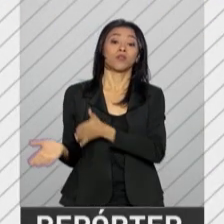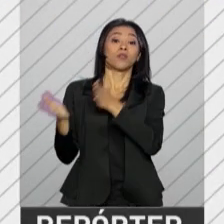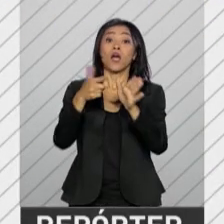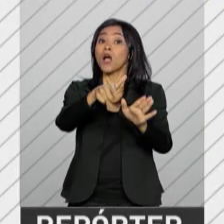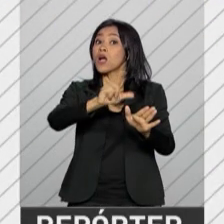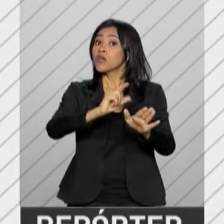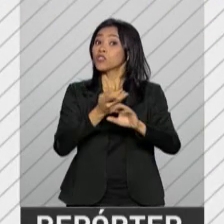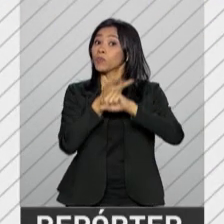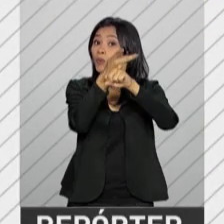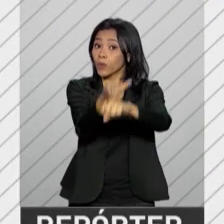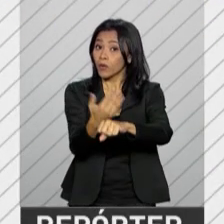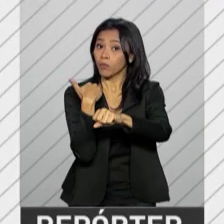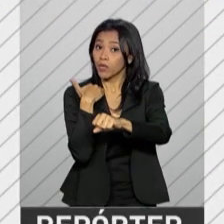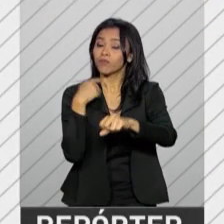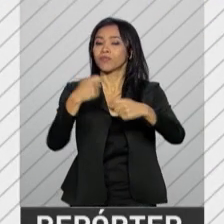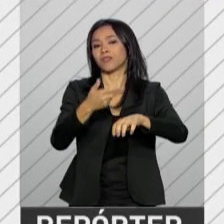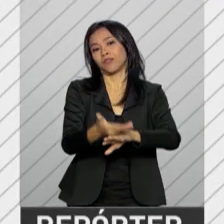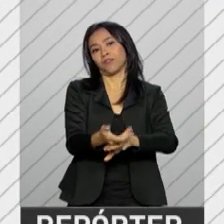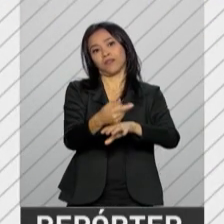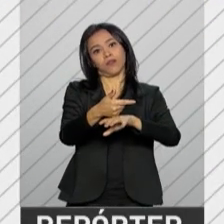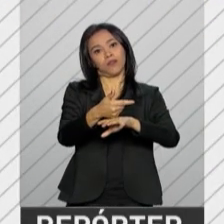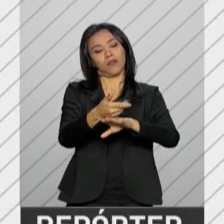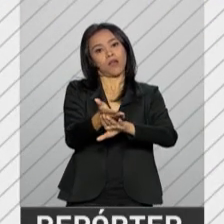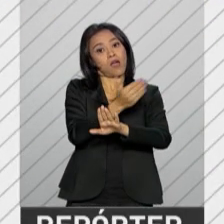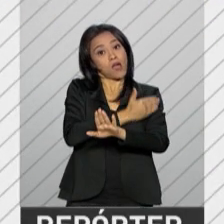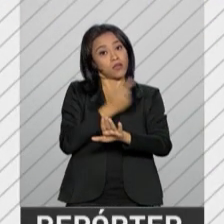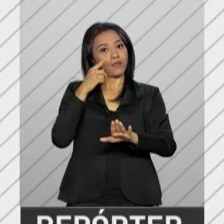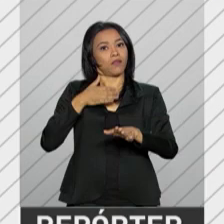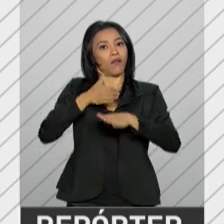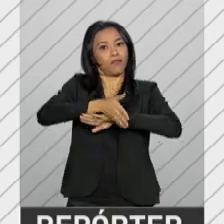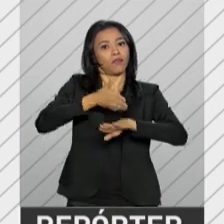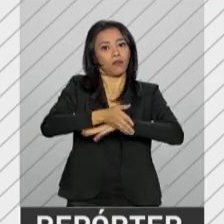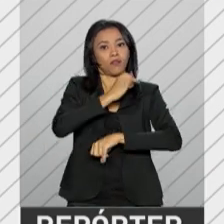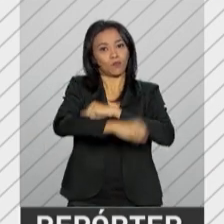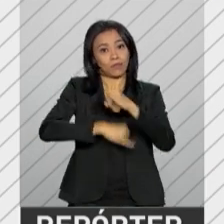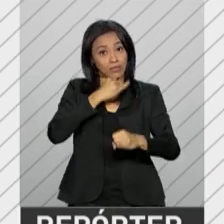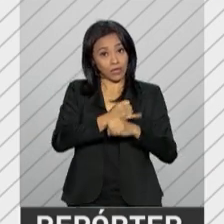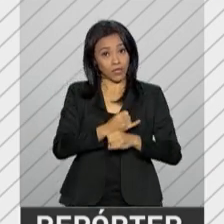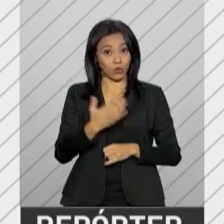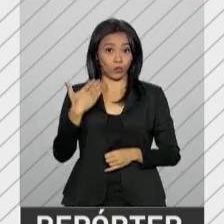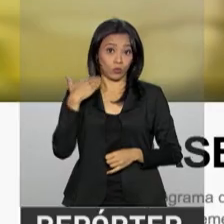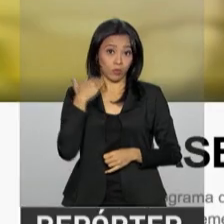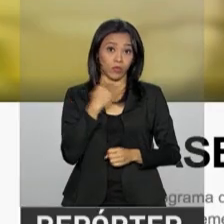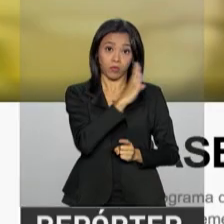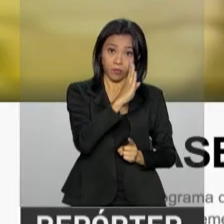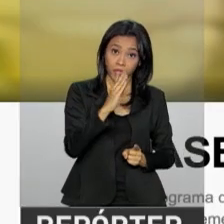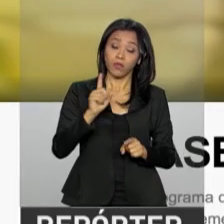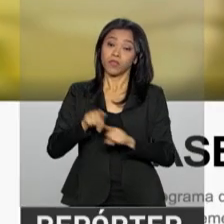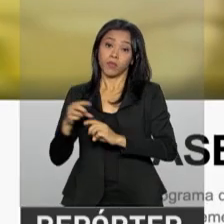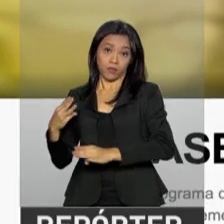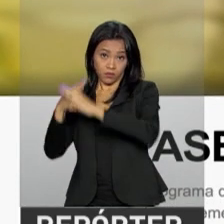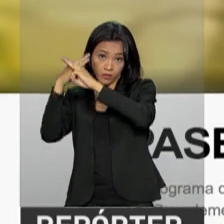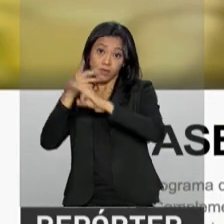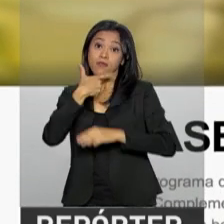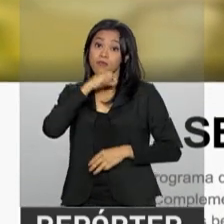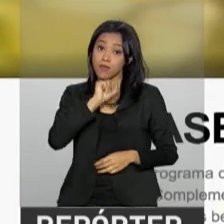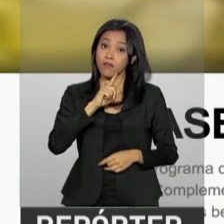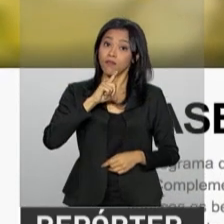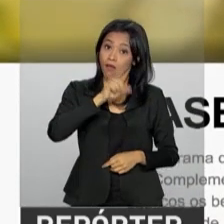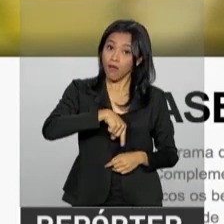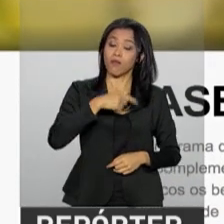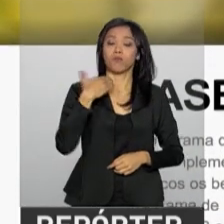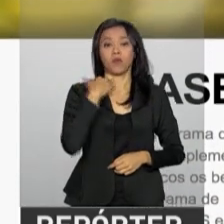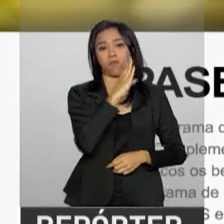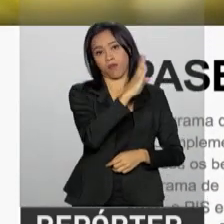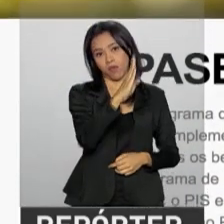do trabalhador pode saber se tem direito ao saque consultando a página dos bancos na internet no caso do banco do brasil também